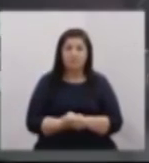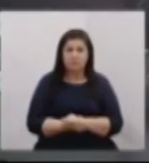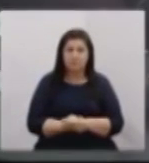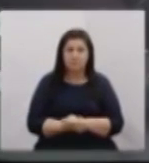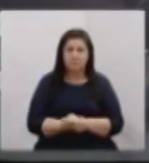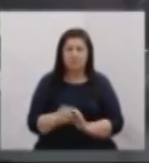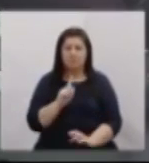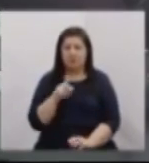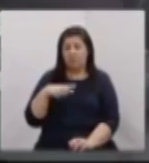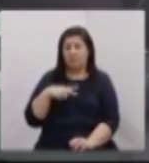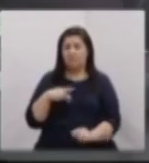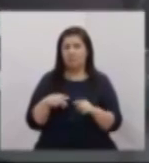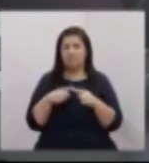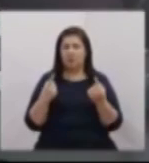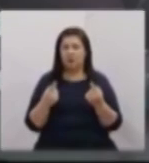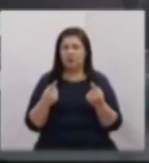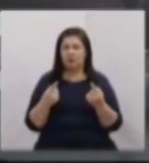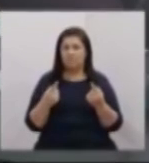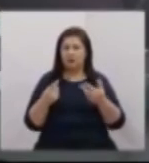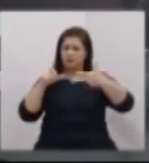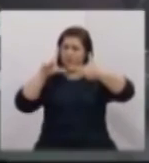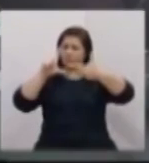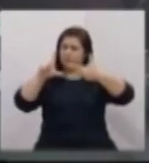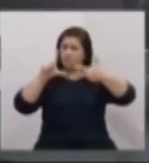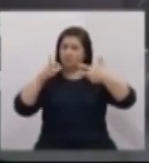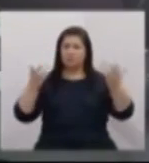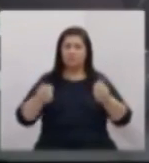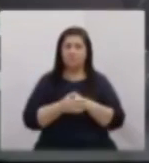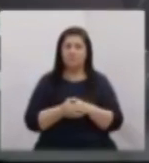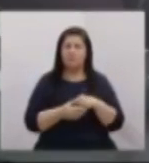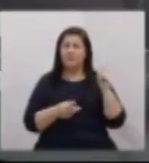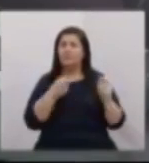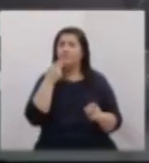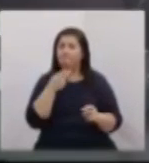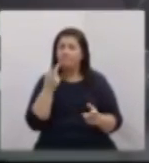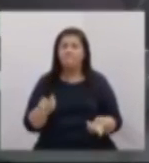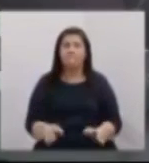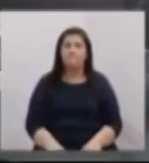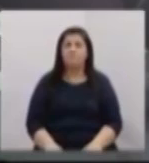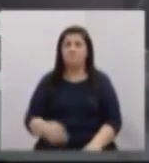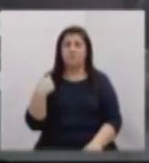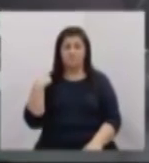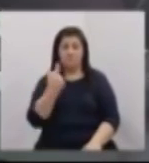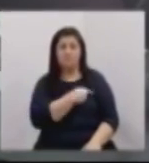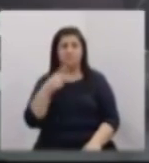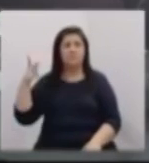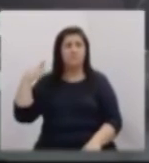questões pessoais, mas se trata do Poder Legislativo, né? Eu tenho falado que nós, vereadores,